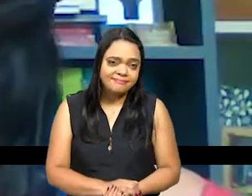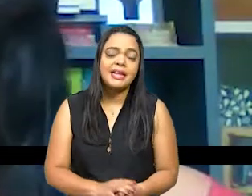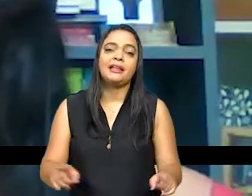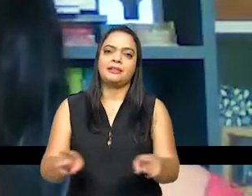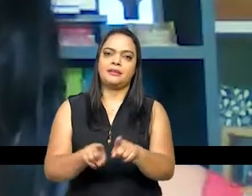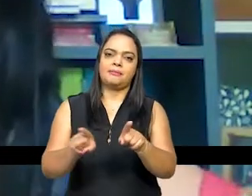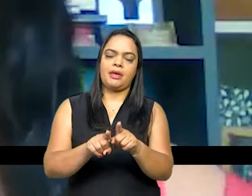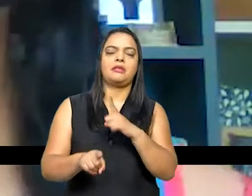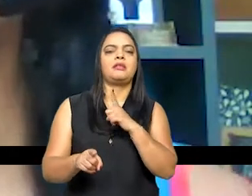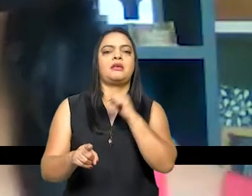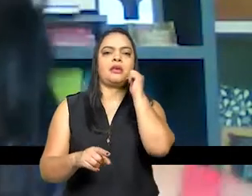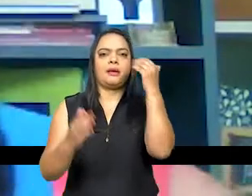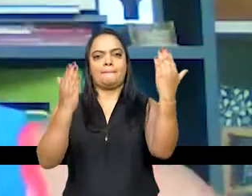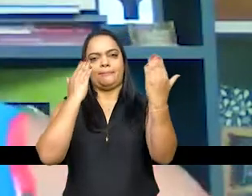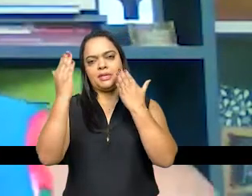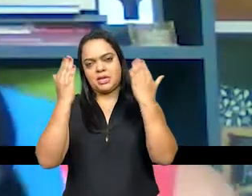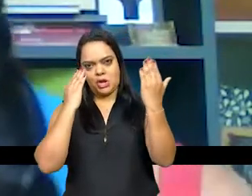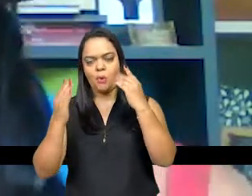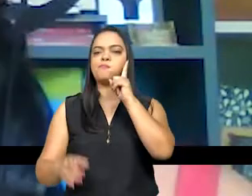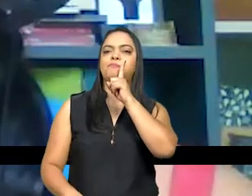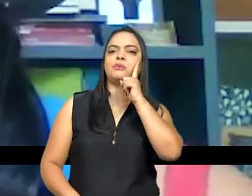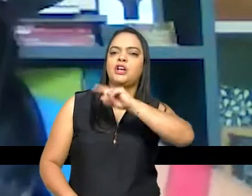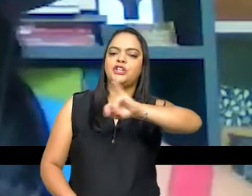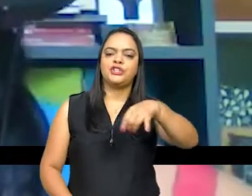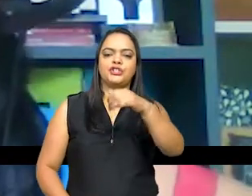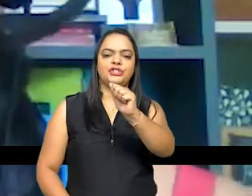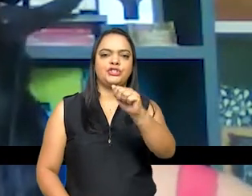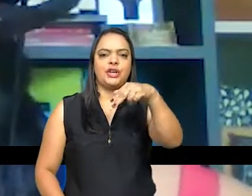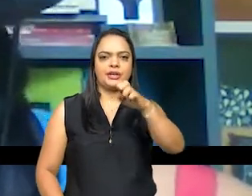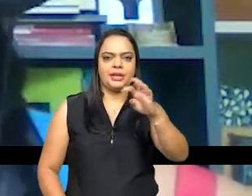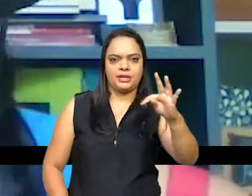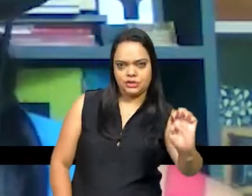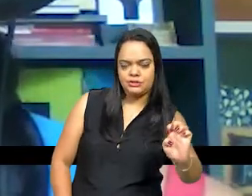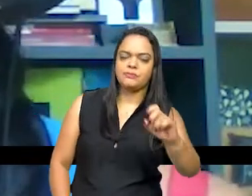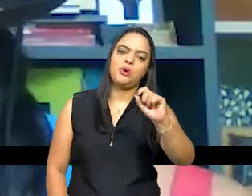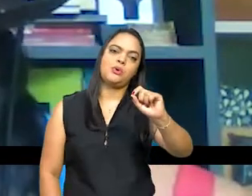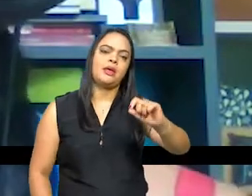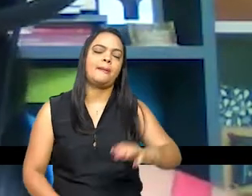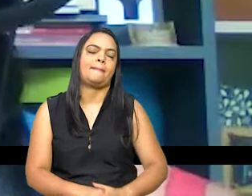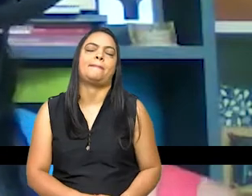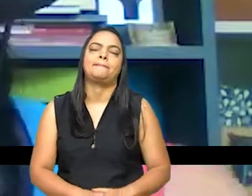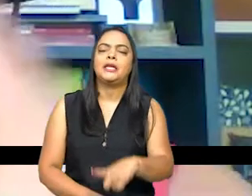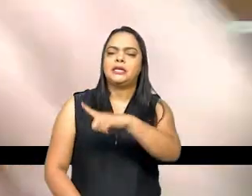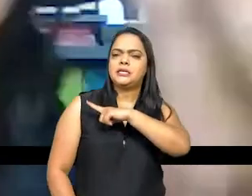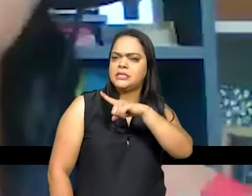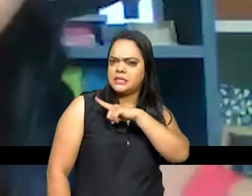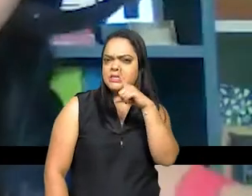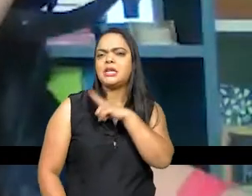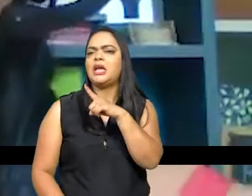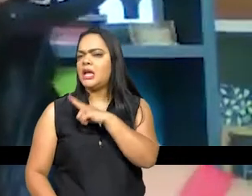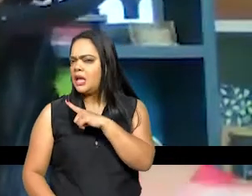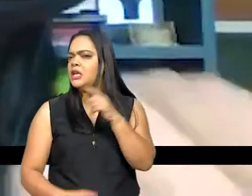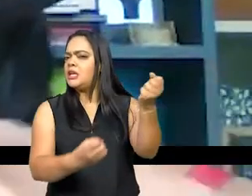uma psicóloga norte-americana, que é a Janet Helms, que eu acredito que ela nos traz uma possibilidade de acionar